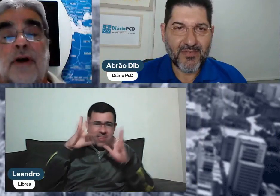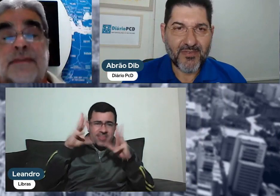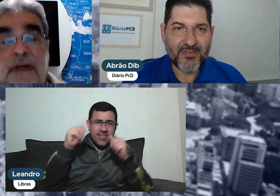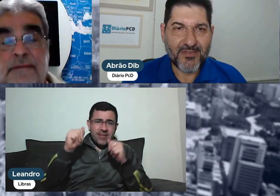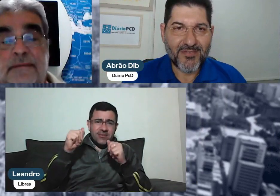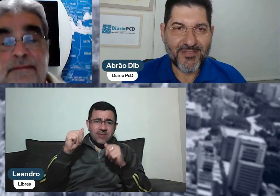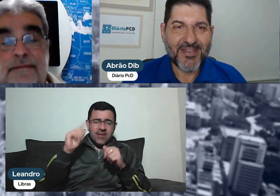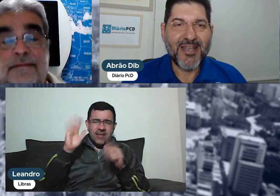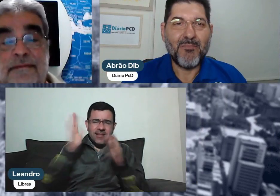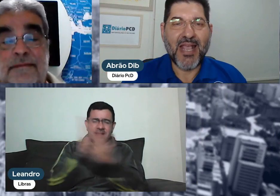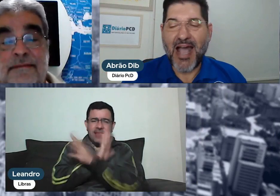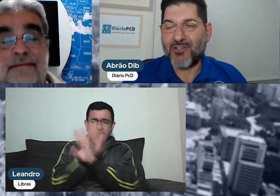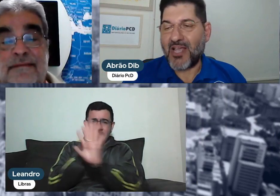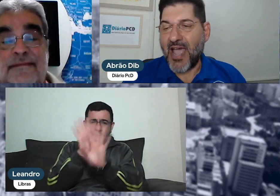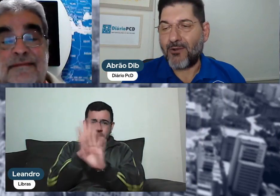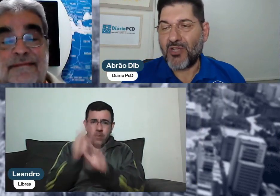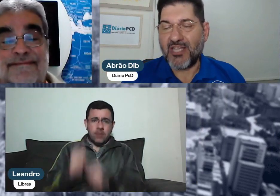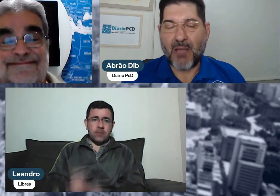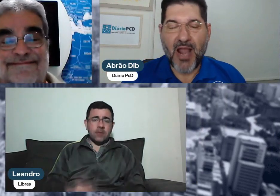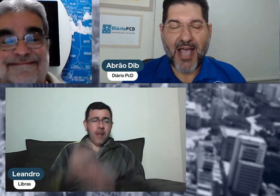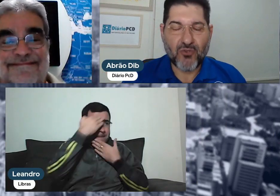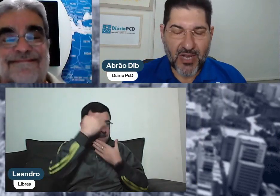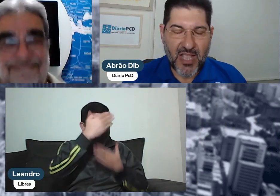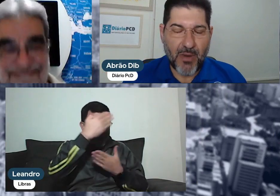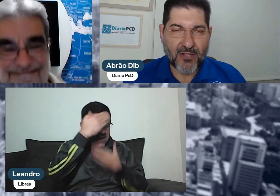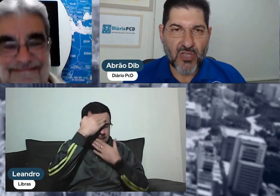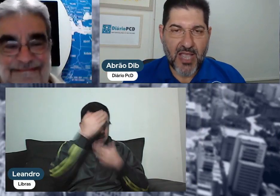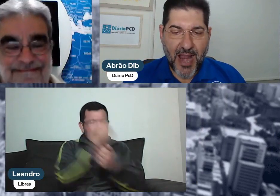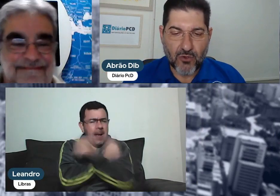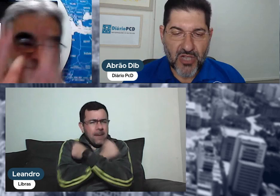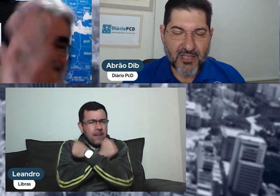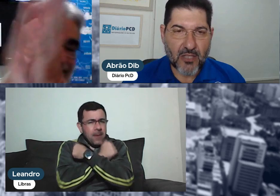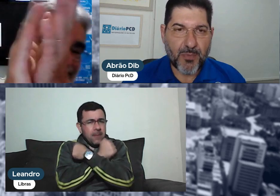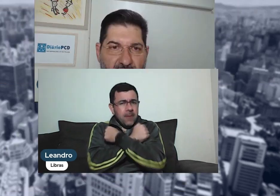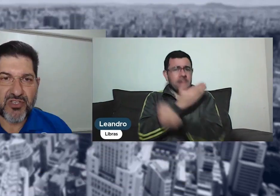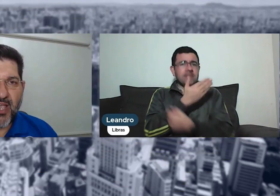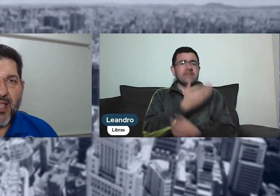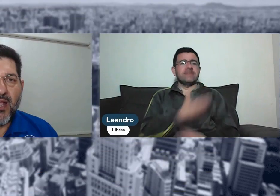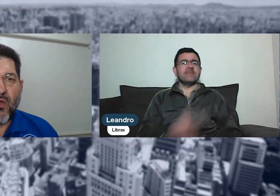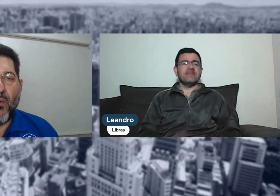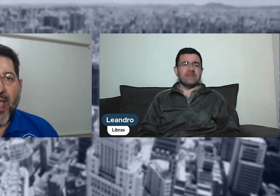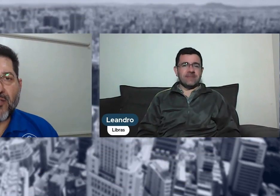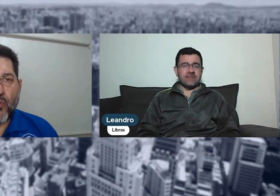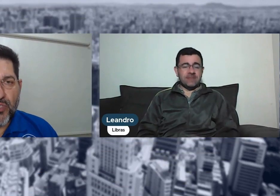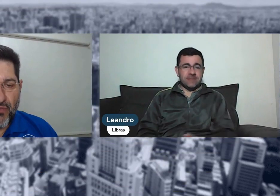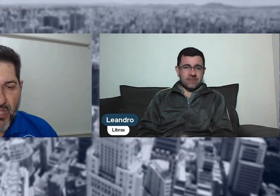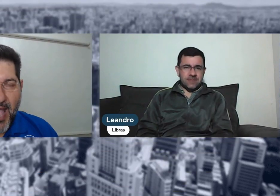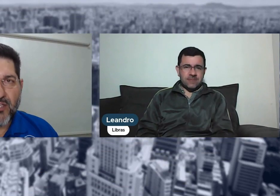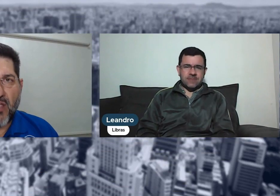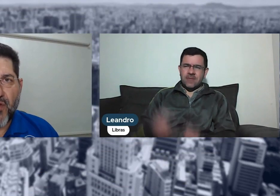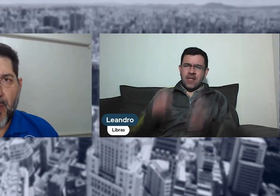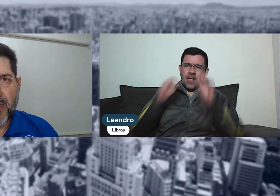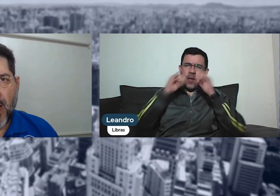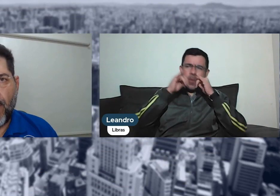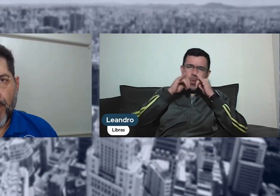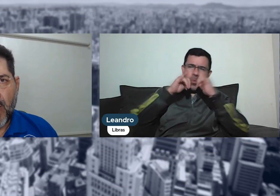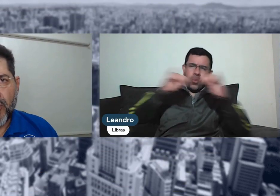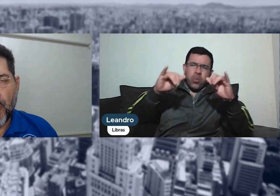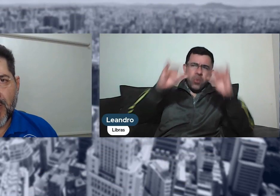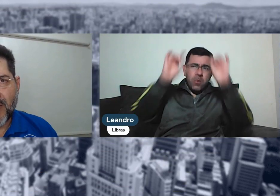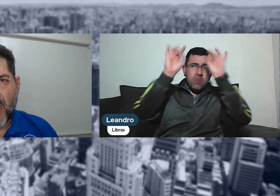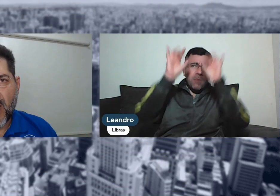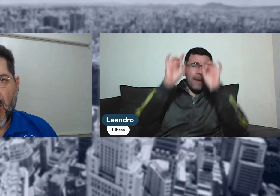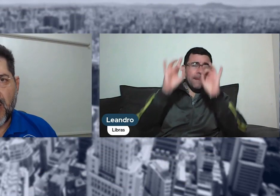até uma próxima. Obrigado, Zé Carlos, grande abraço, grande abraço, Zé Carlos, trazendo para você com exclusividade a informação